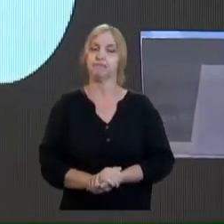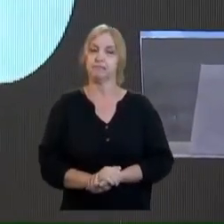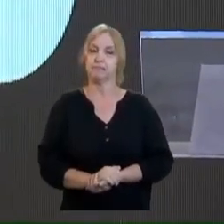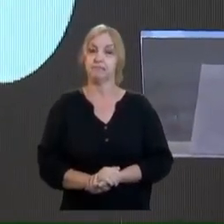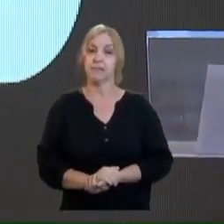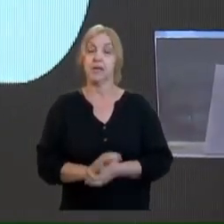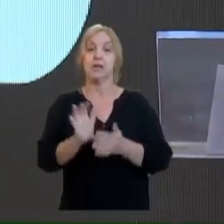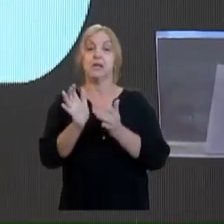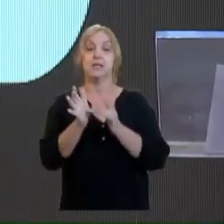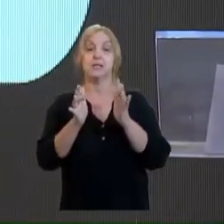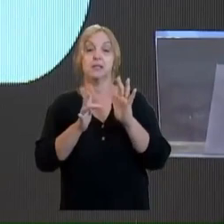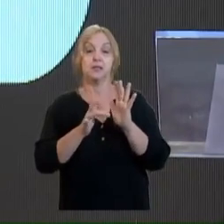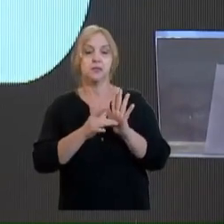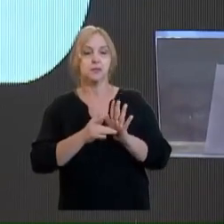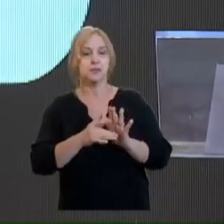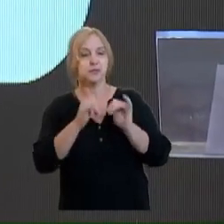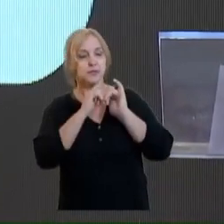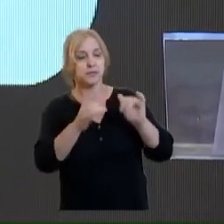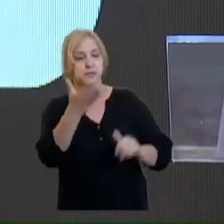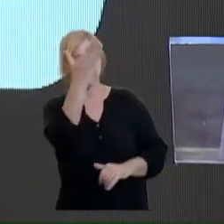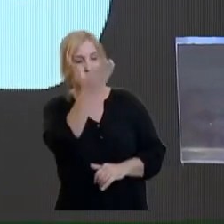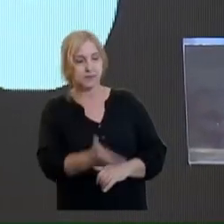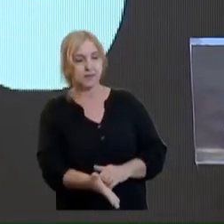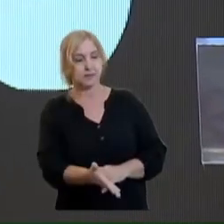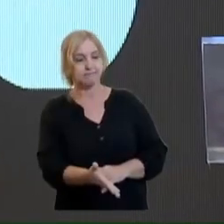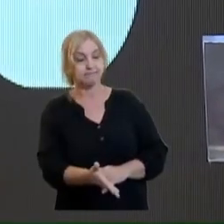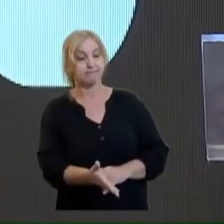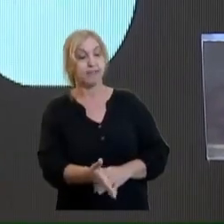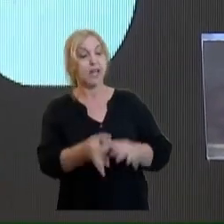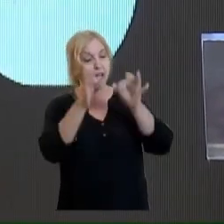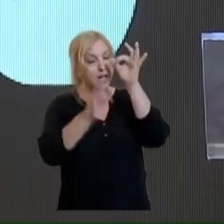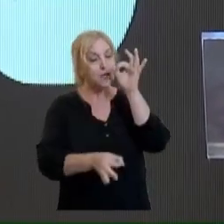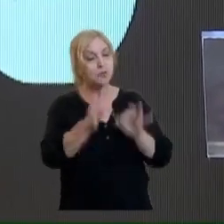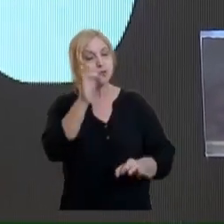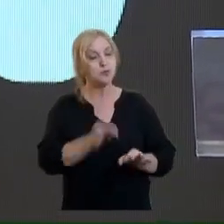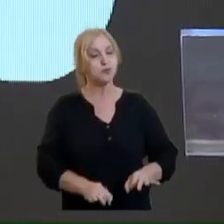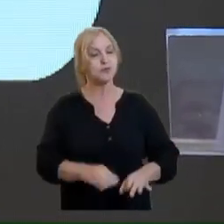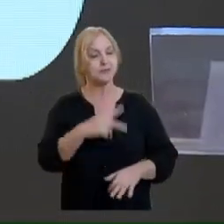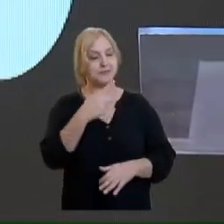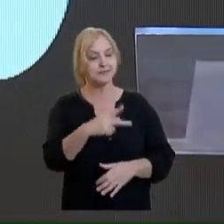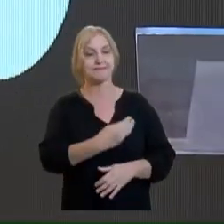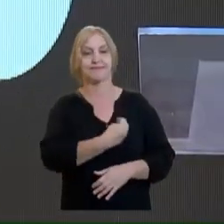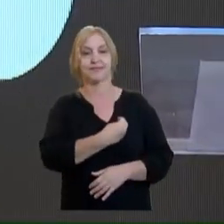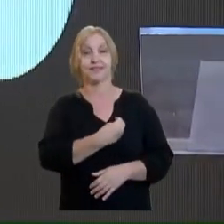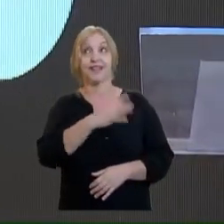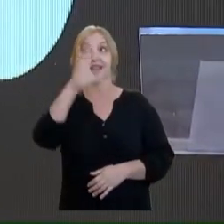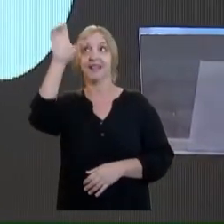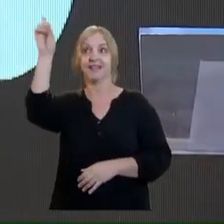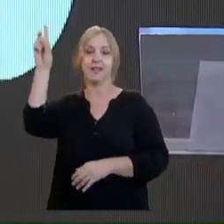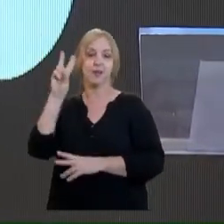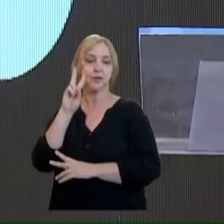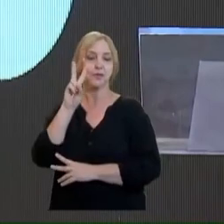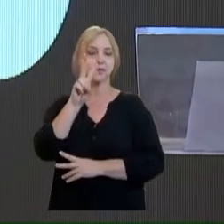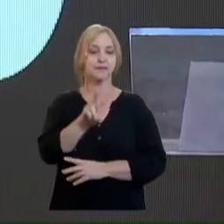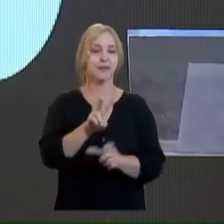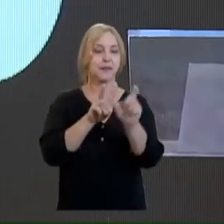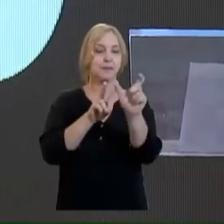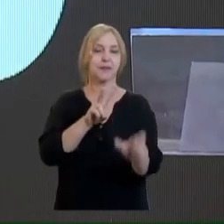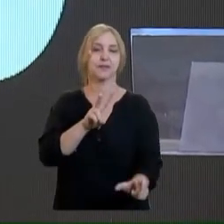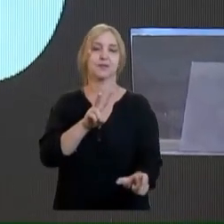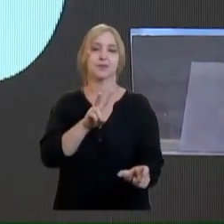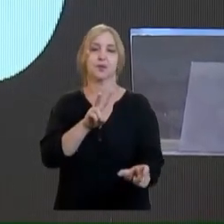Jesus a declara justa. Deus passa a ver essa pessoa como se ela não